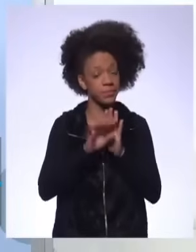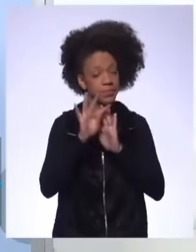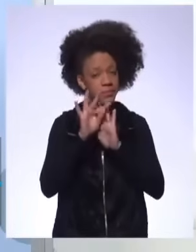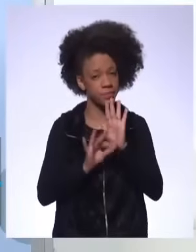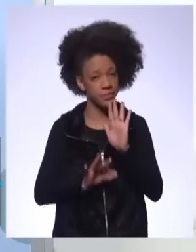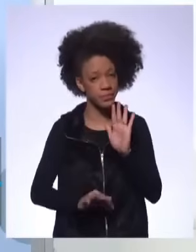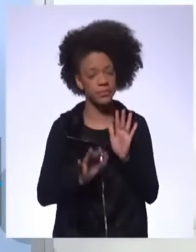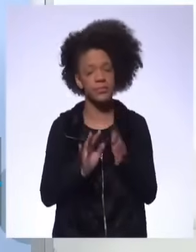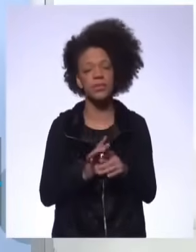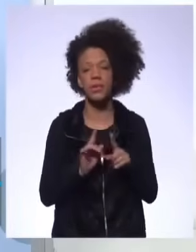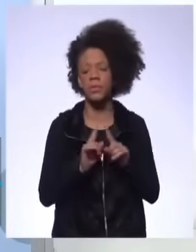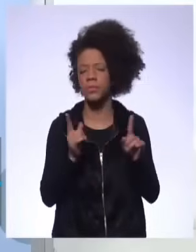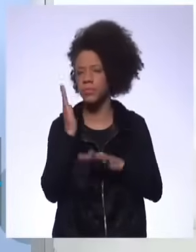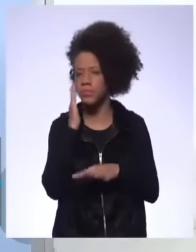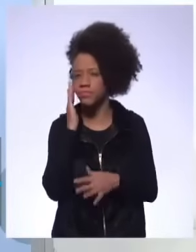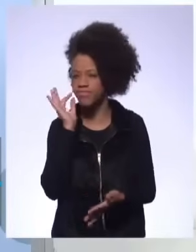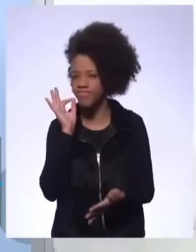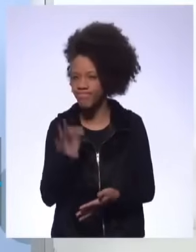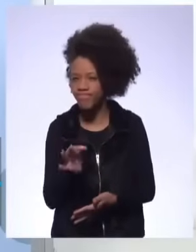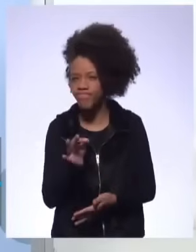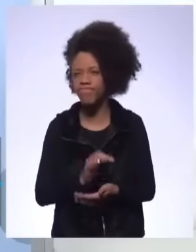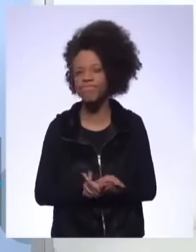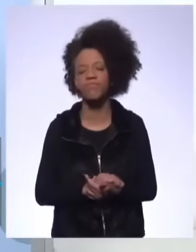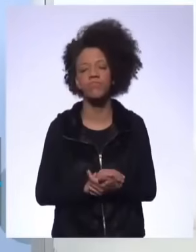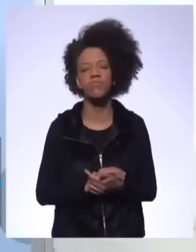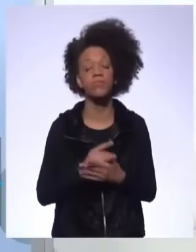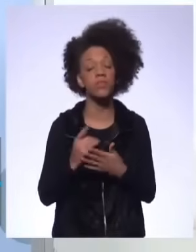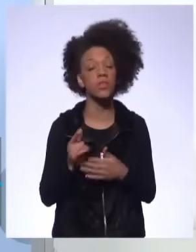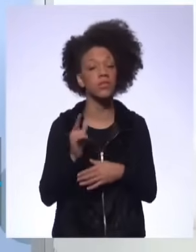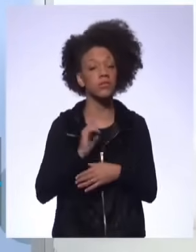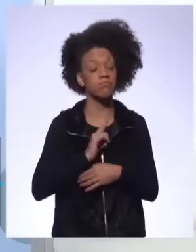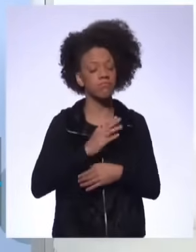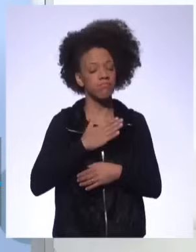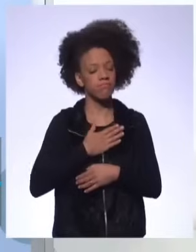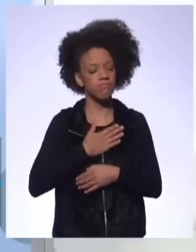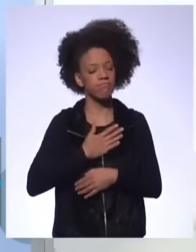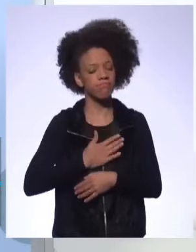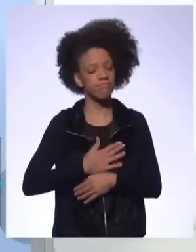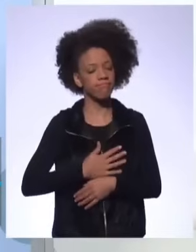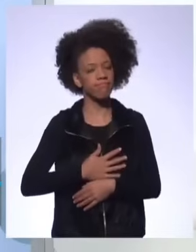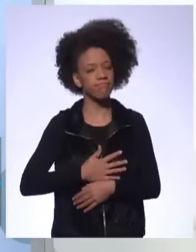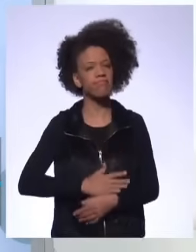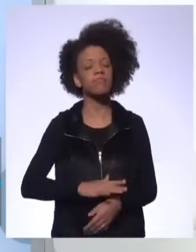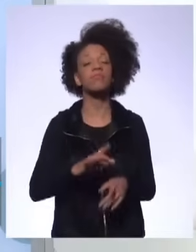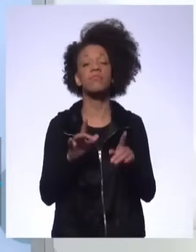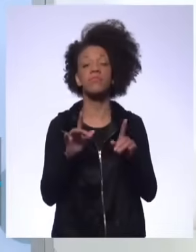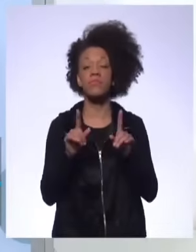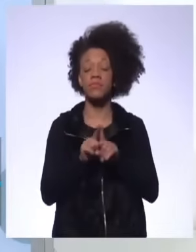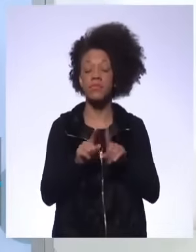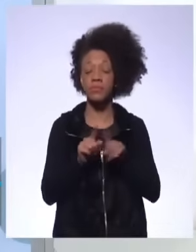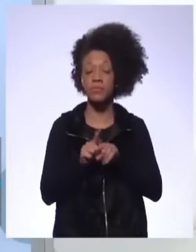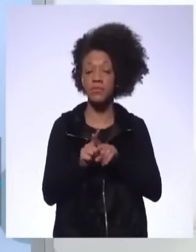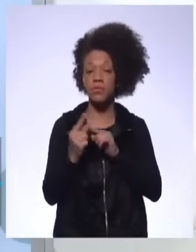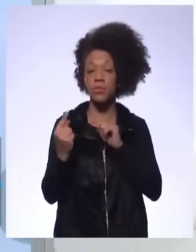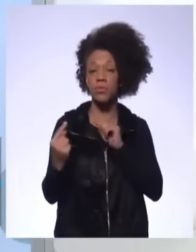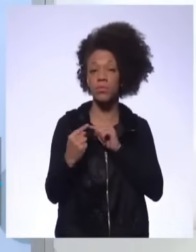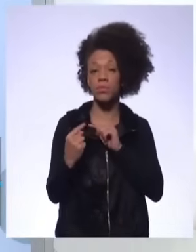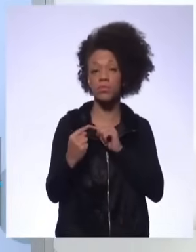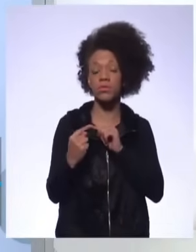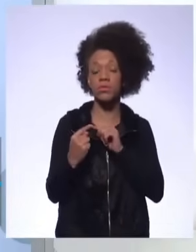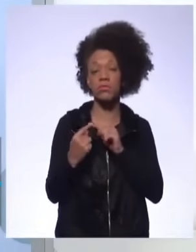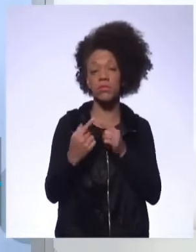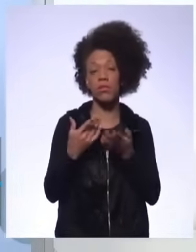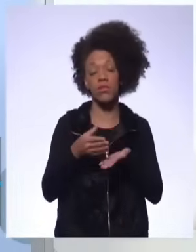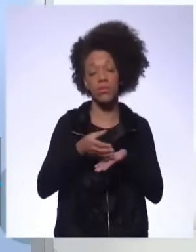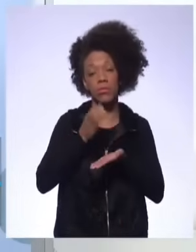sabe? Que realmente ele causa um efeito de acalmar, etc. e tal, e estaria ligado a essa